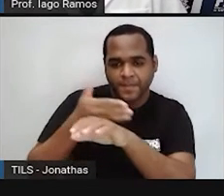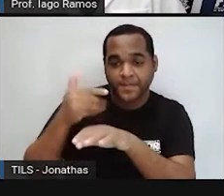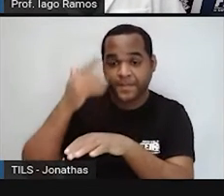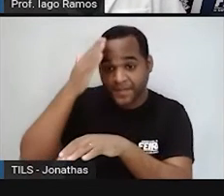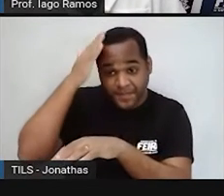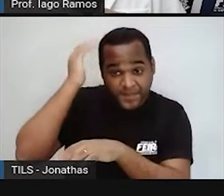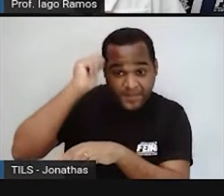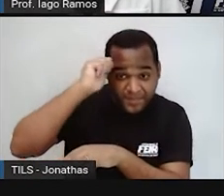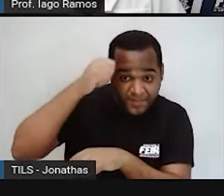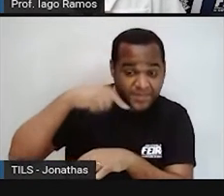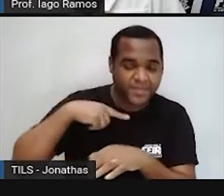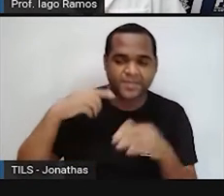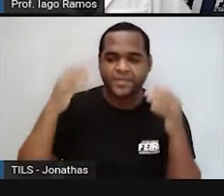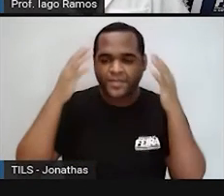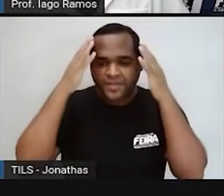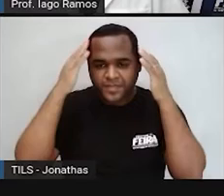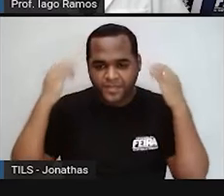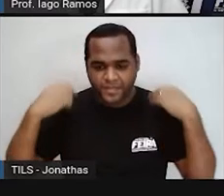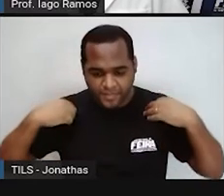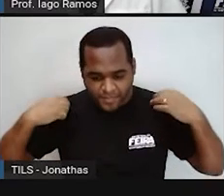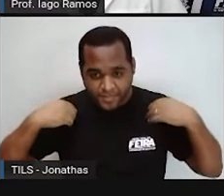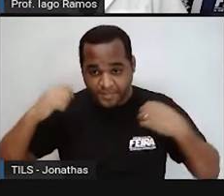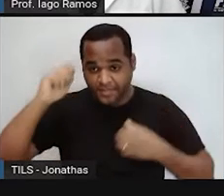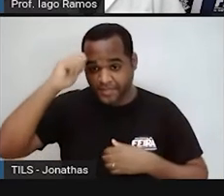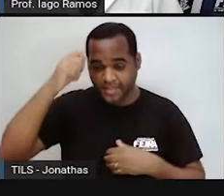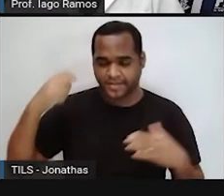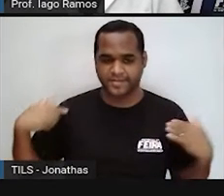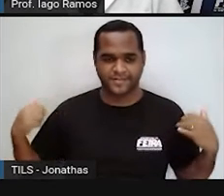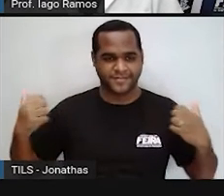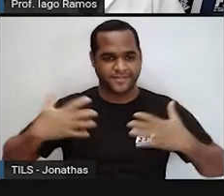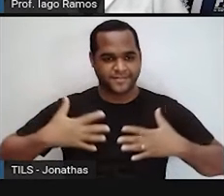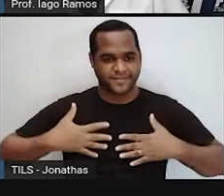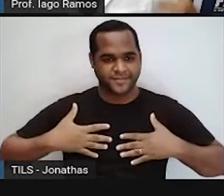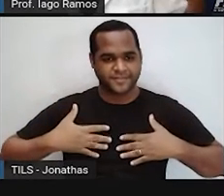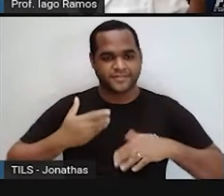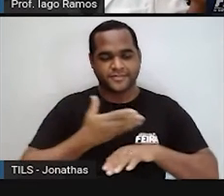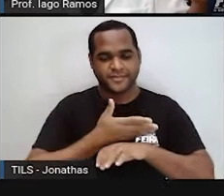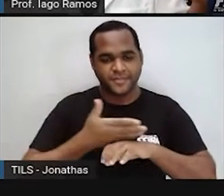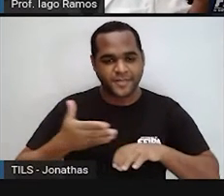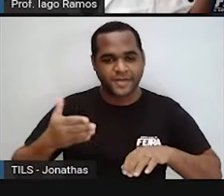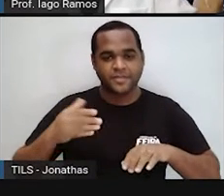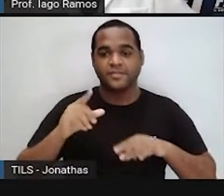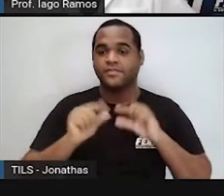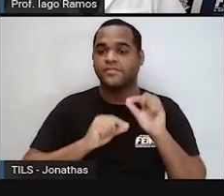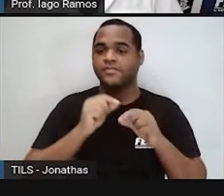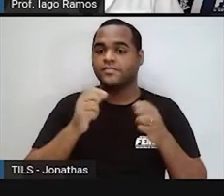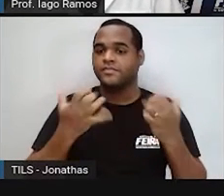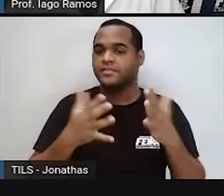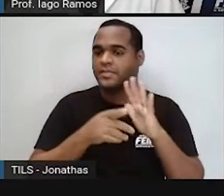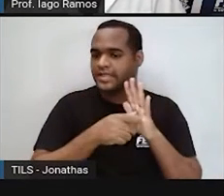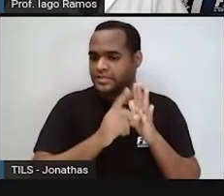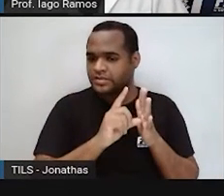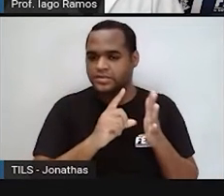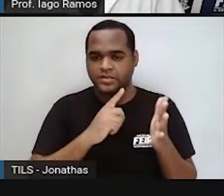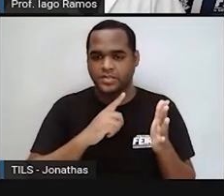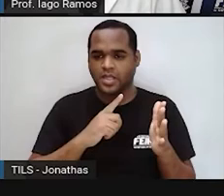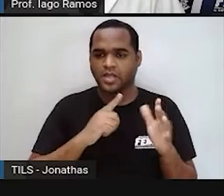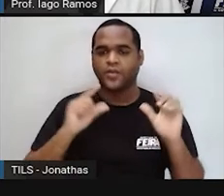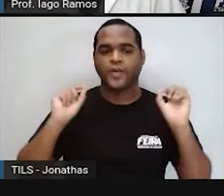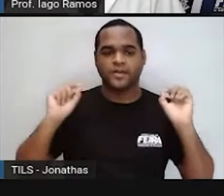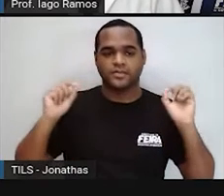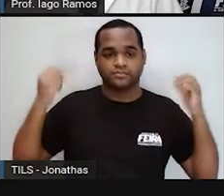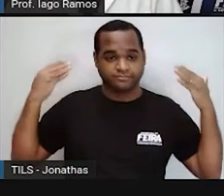Estou vestindo uma camisa preta por cima um jaleco branco e aqui atrás de mim tem o a